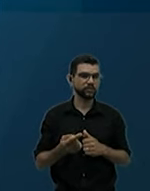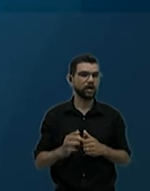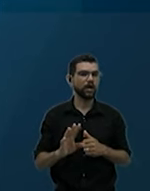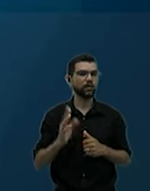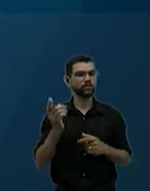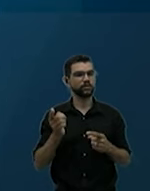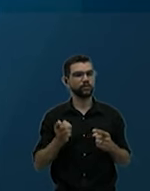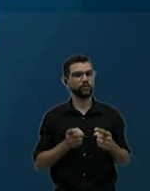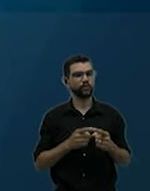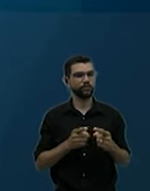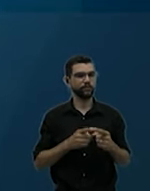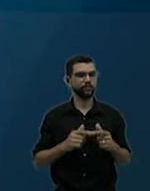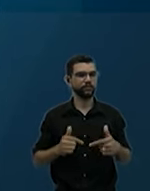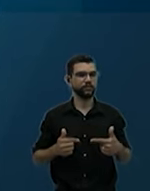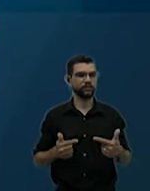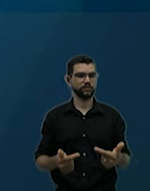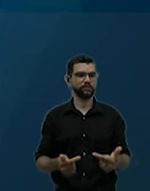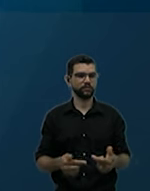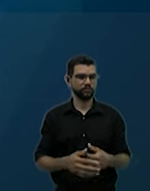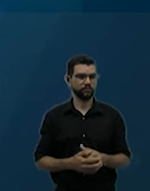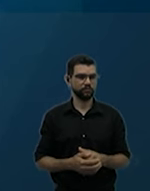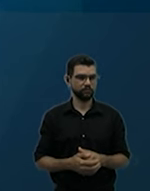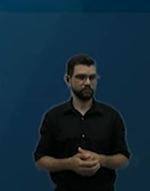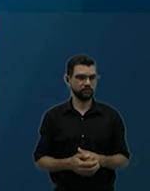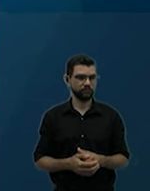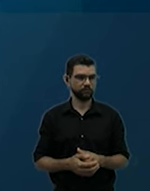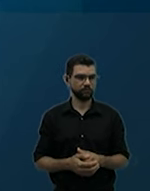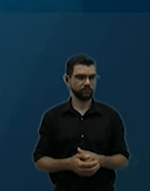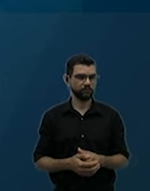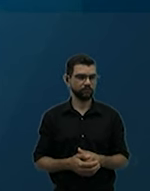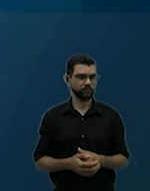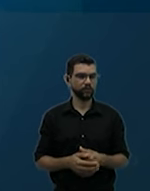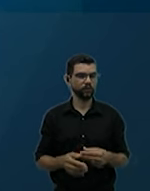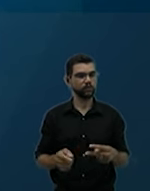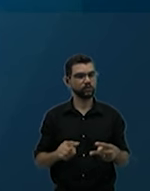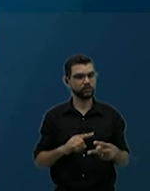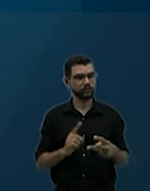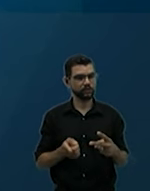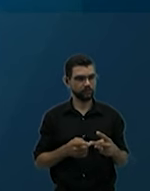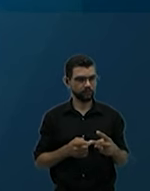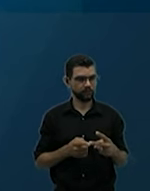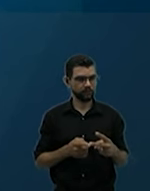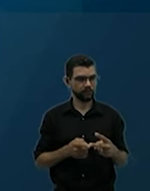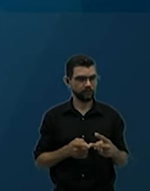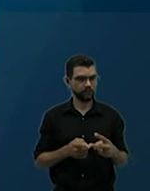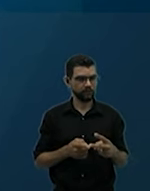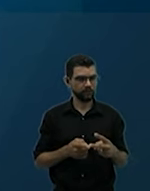segundo caso é de não conhecimento do recurso...